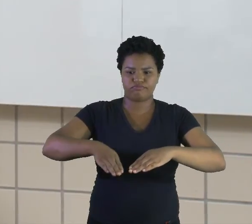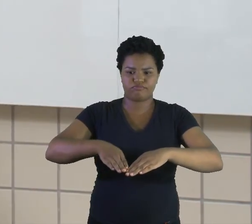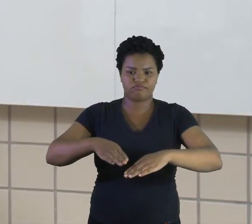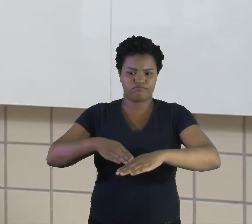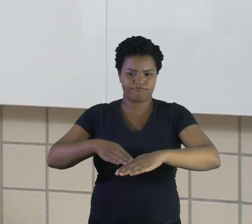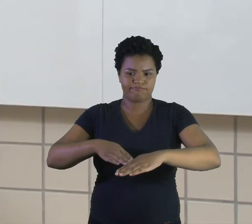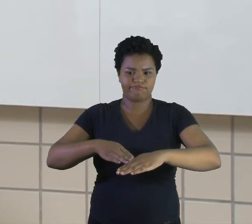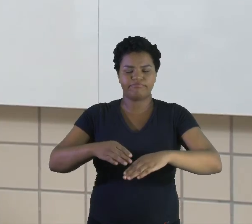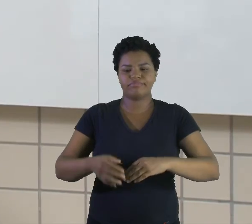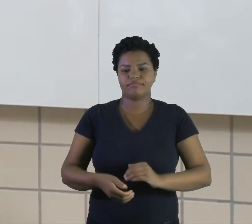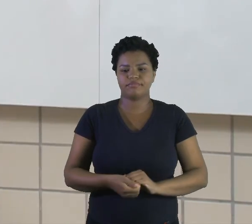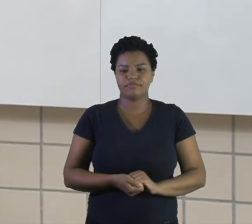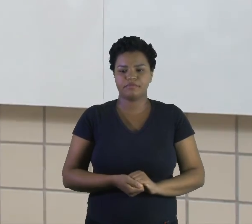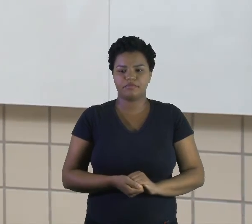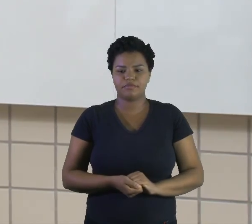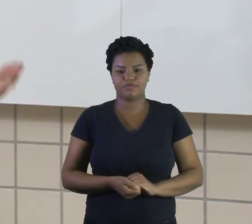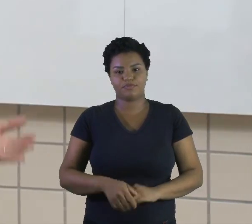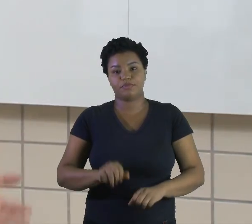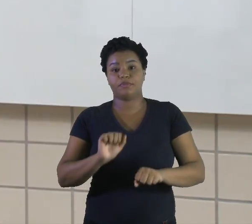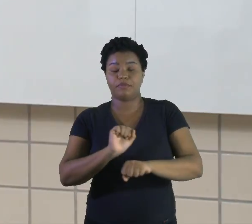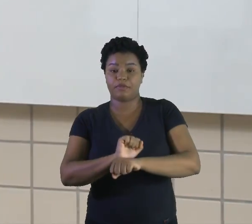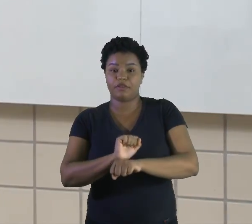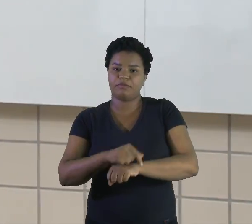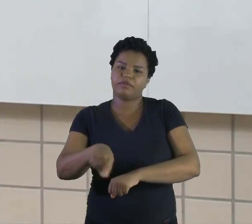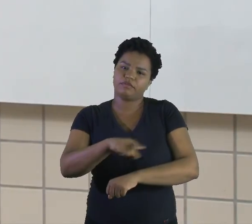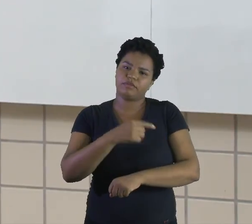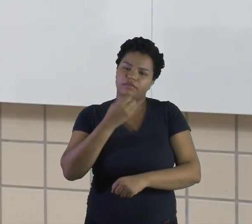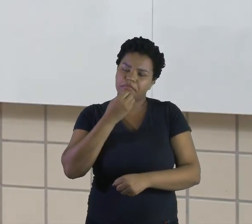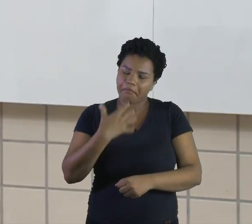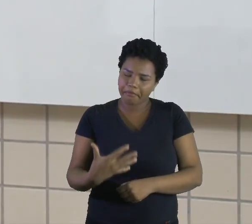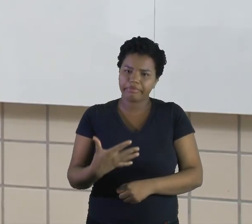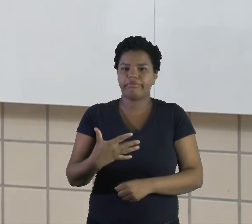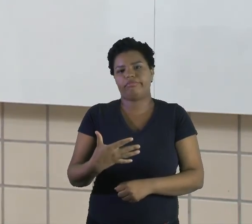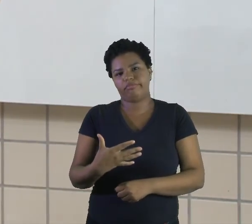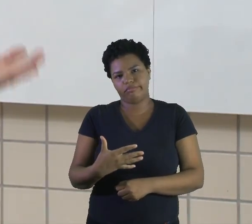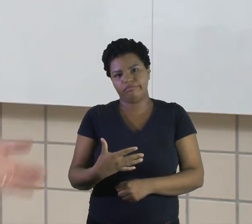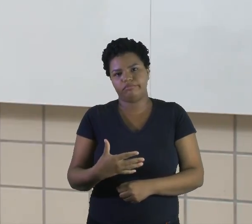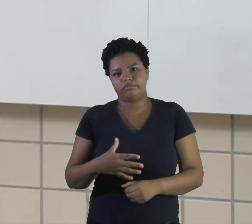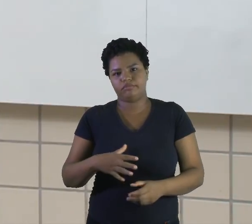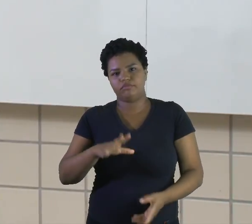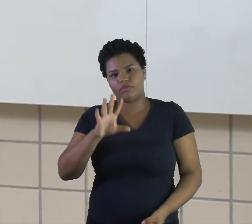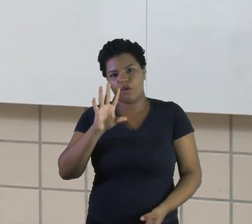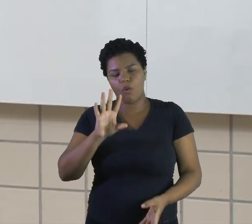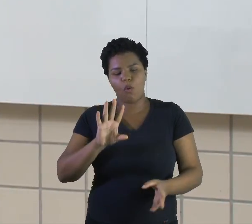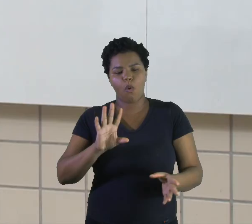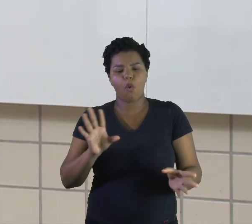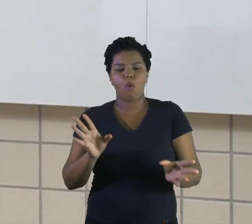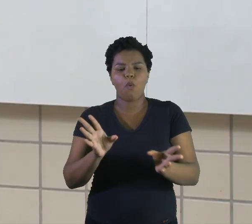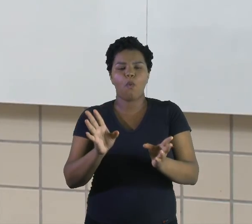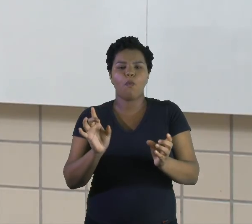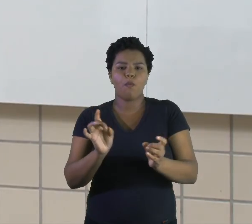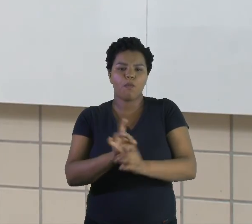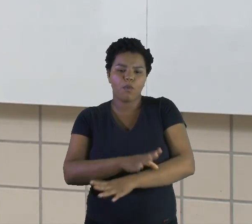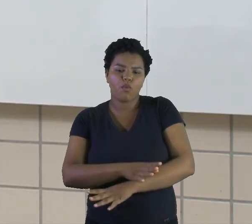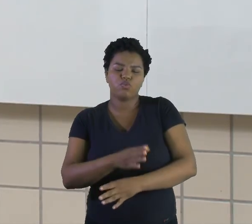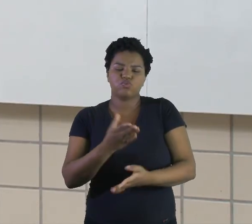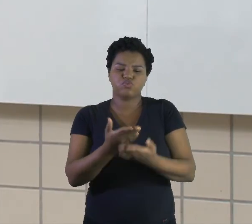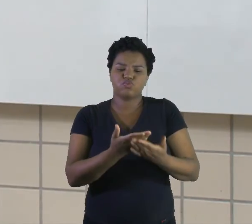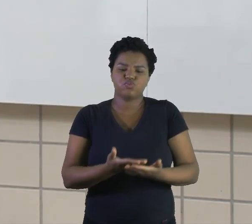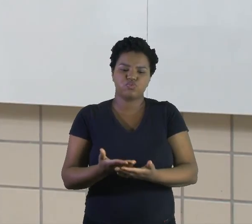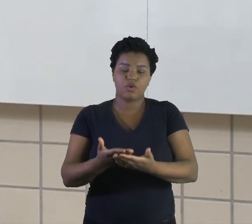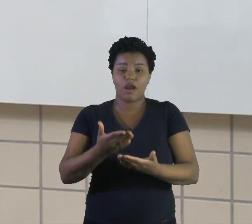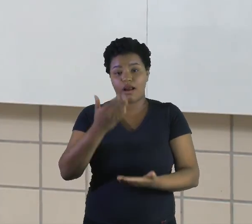tectônicas. Espero que vocês fiquem bem, que vocês concluam seus estudos. Acreditamos que